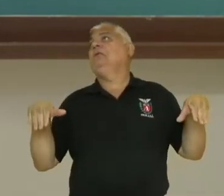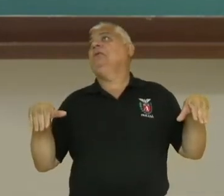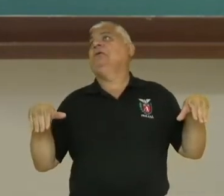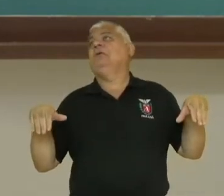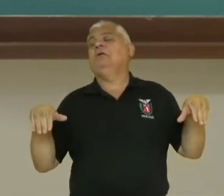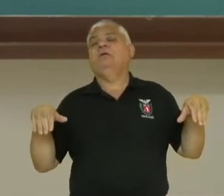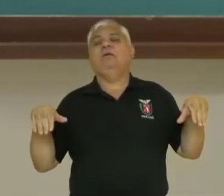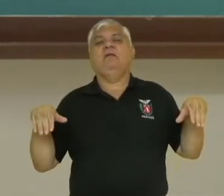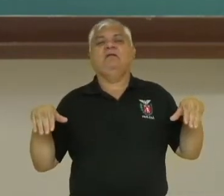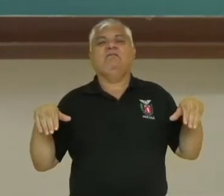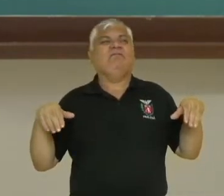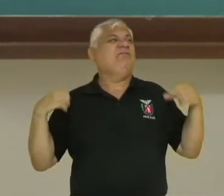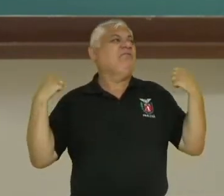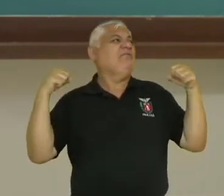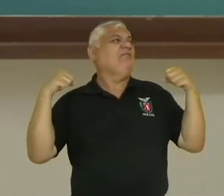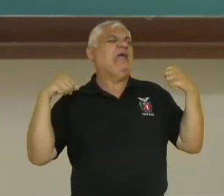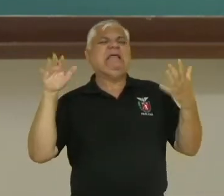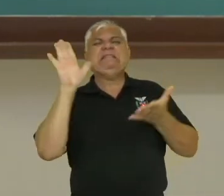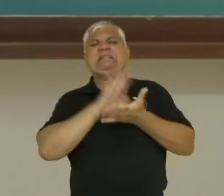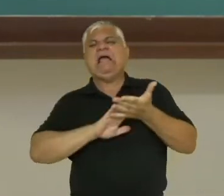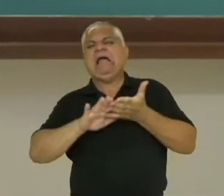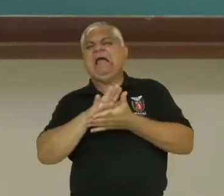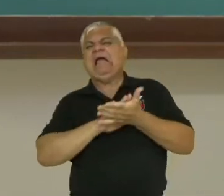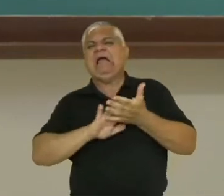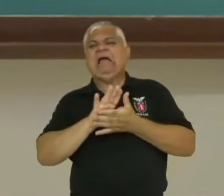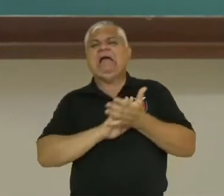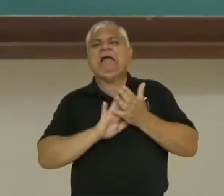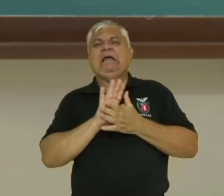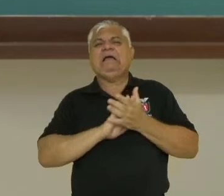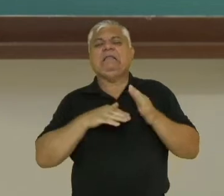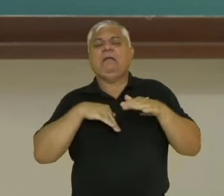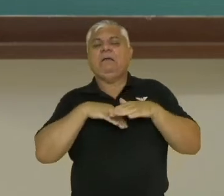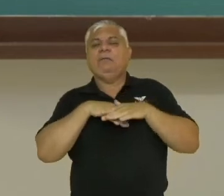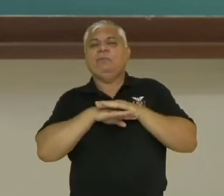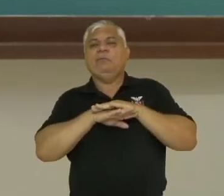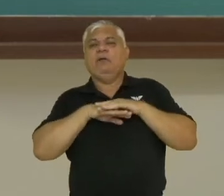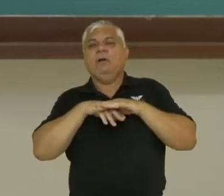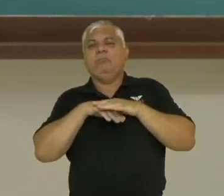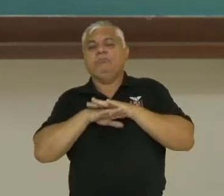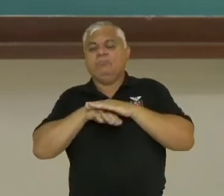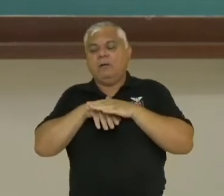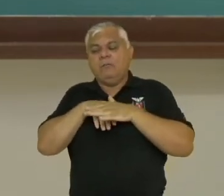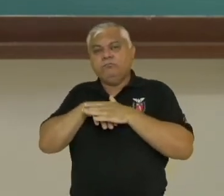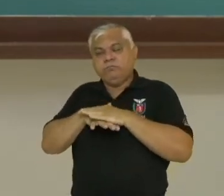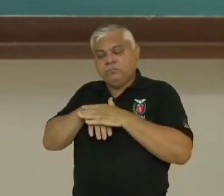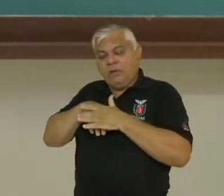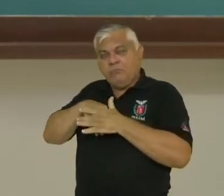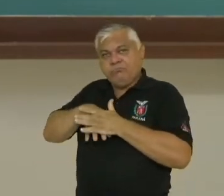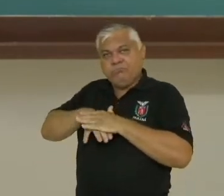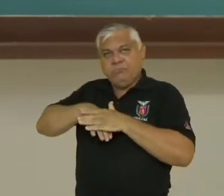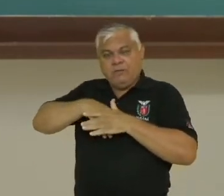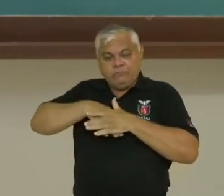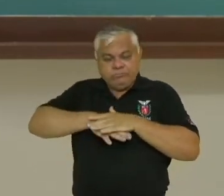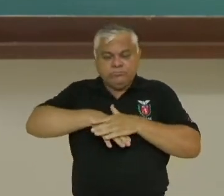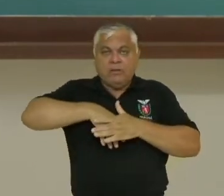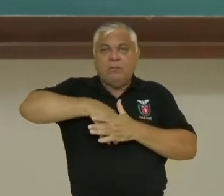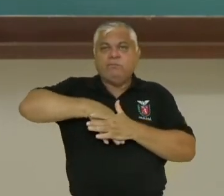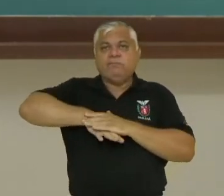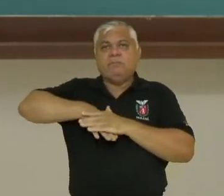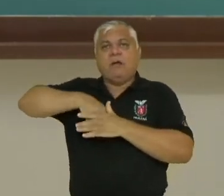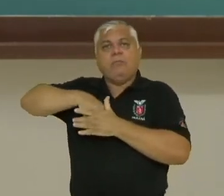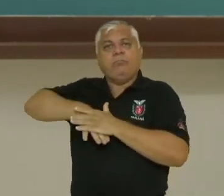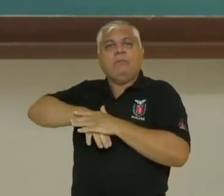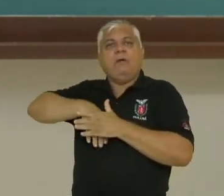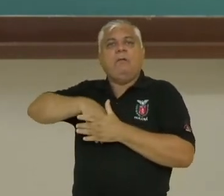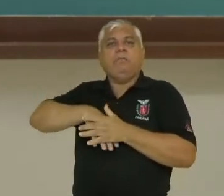gasta essa energia no total, ela se acumula nas nossas células de gordura, nos adipócitos. Por